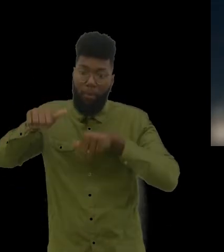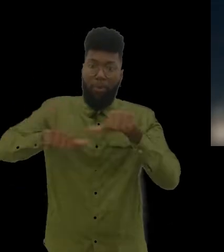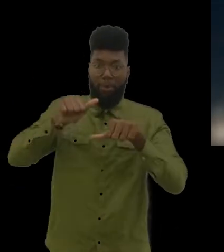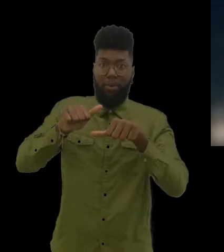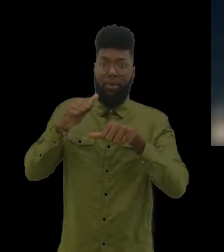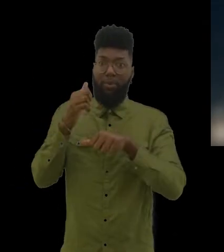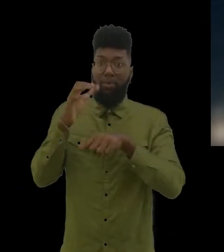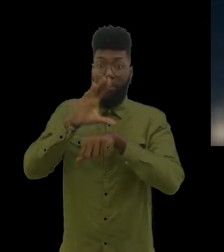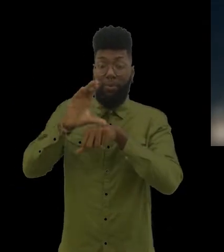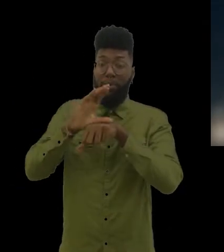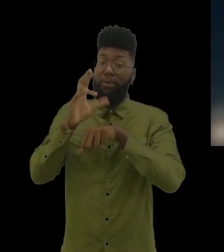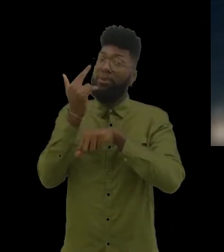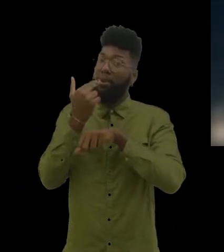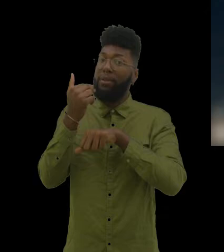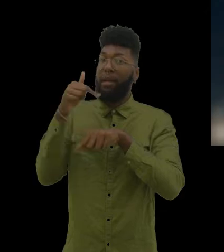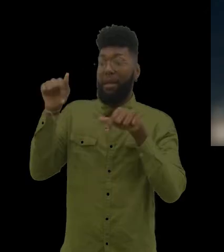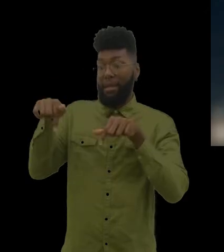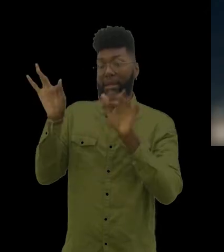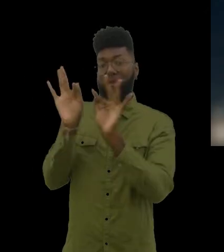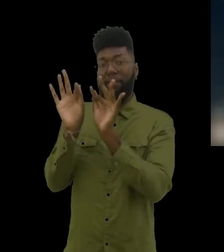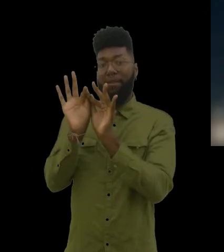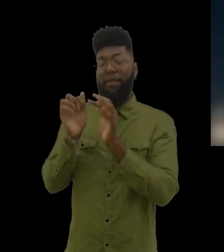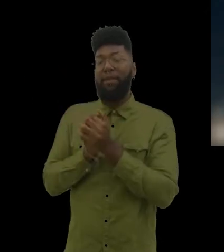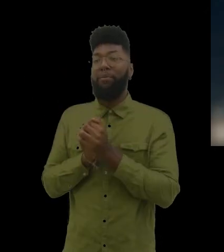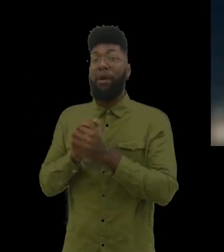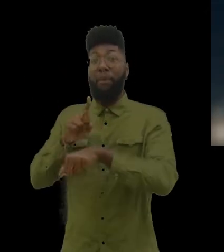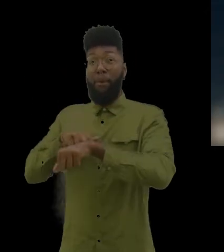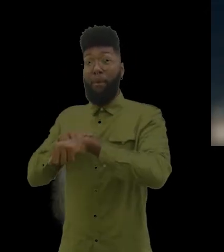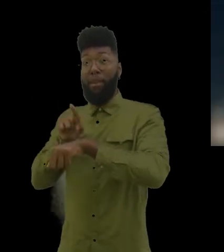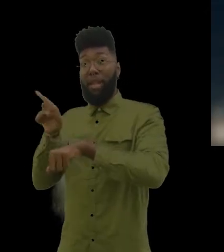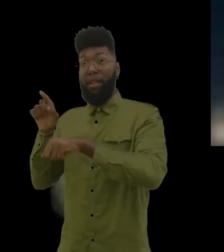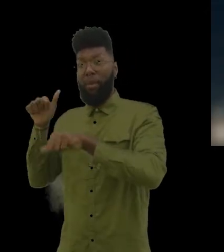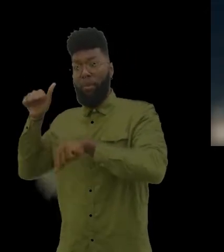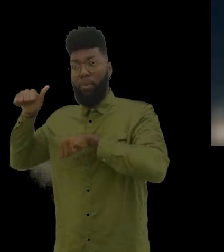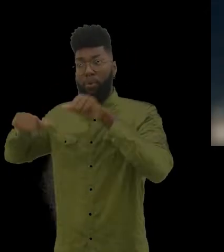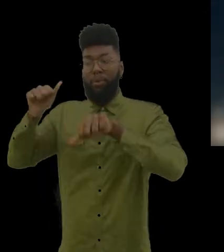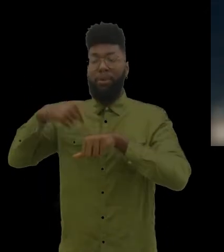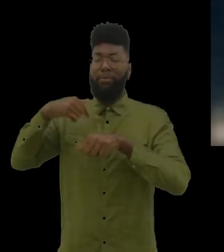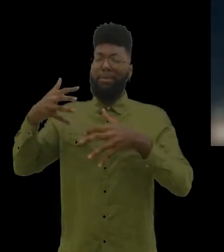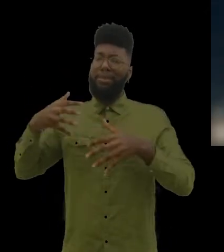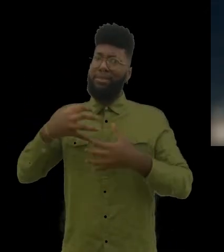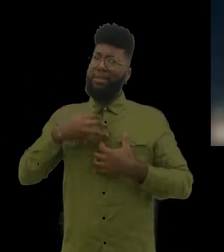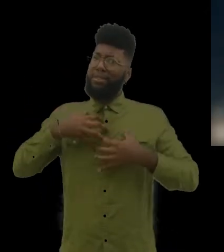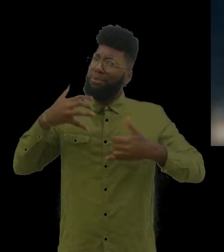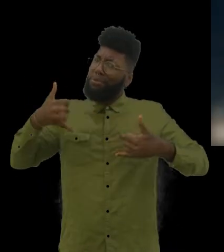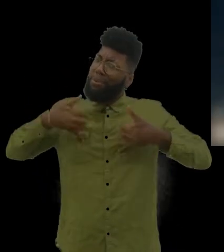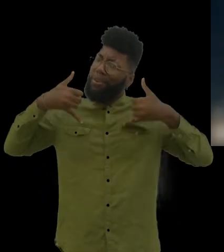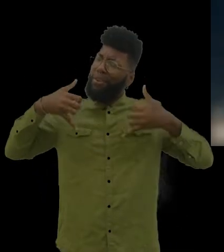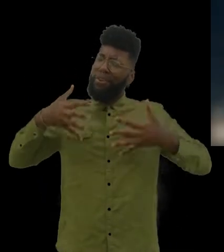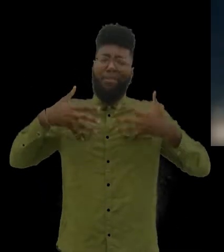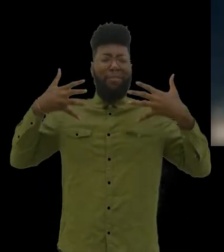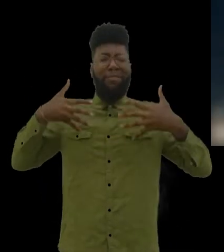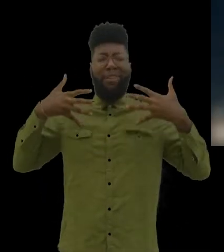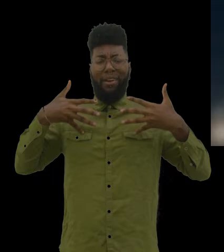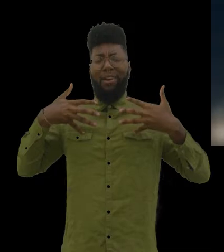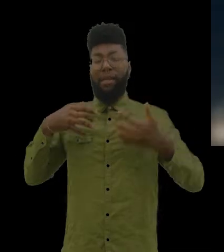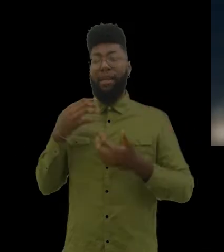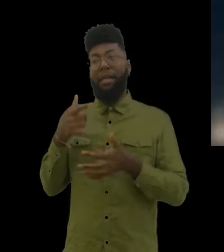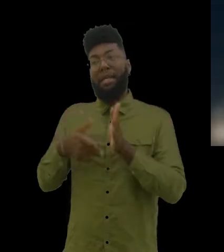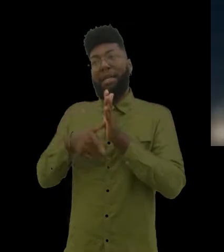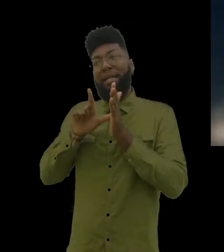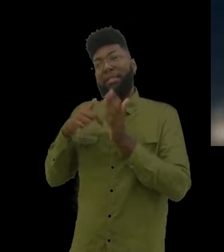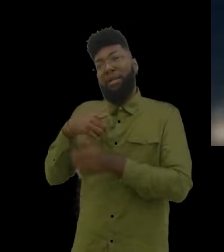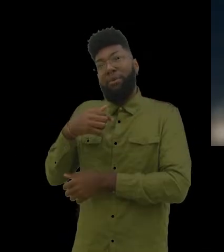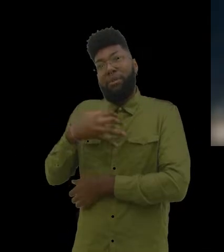quando ela me disse, eu fiquei extremamente feliz, porque daí... Não que antes eu me sentisse sozinha, né? Porque eu sei que tem muitas outras pessoas que fizeram